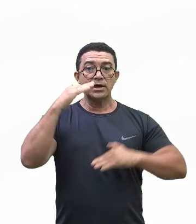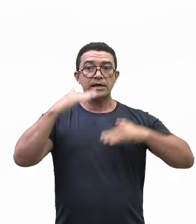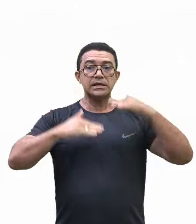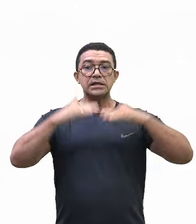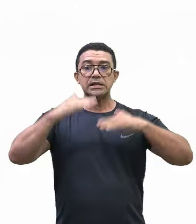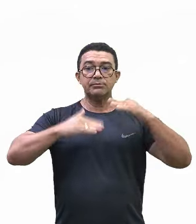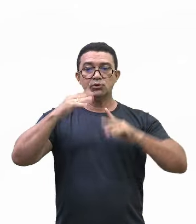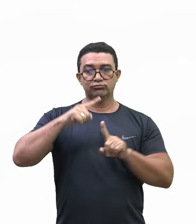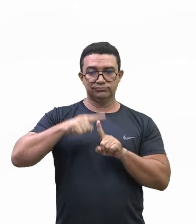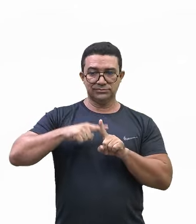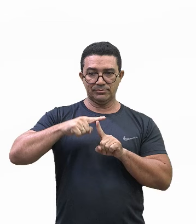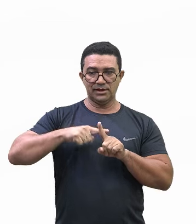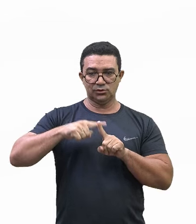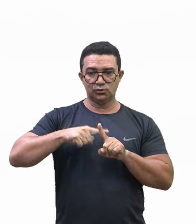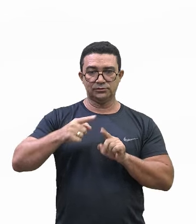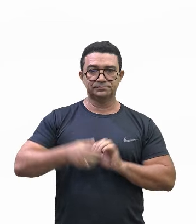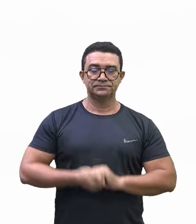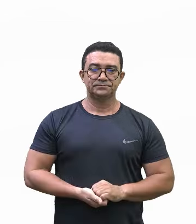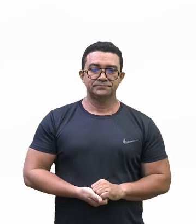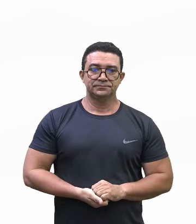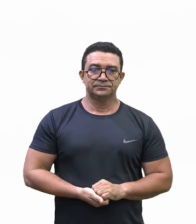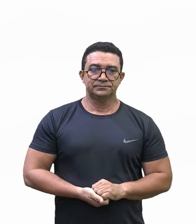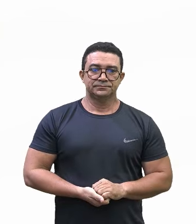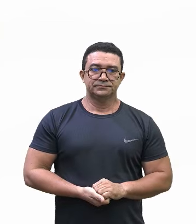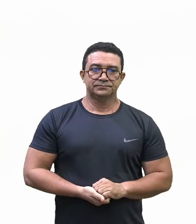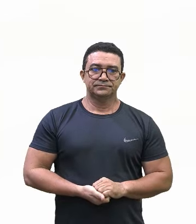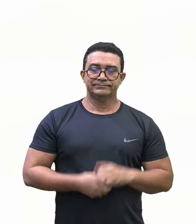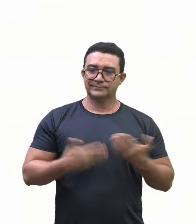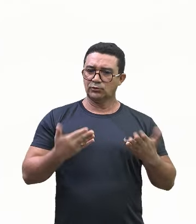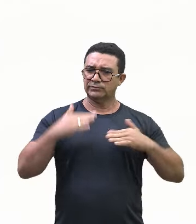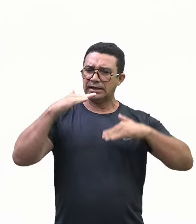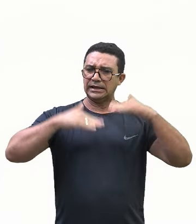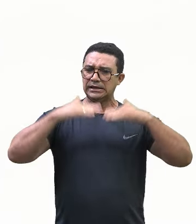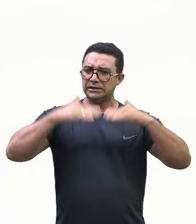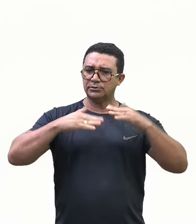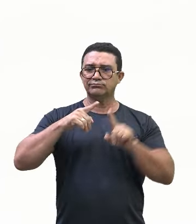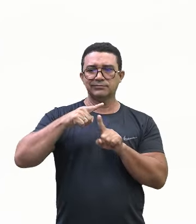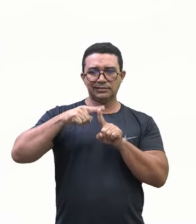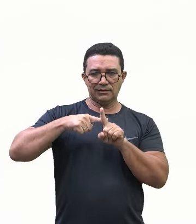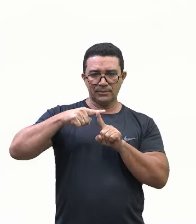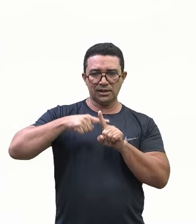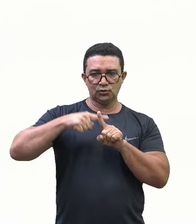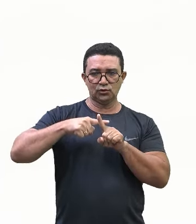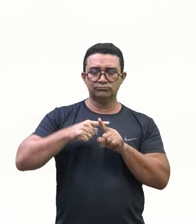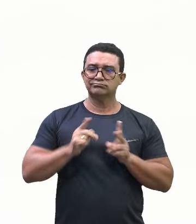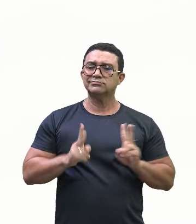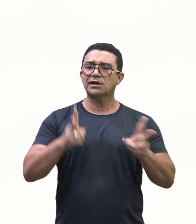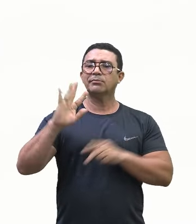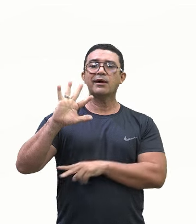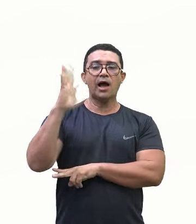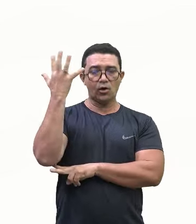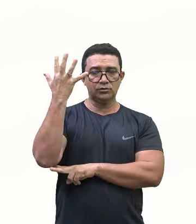térmico. Dê uma olhada. Então o equilíbrio térmico, ele